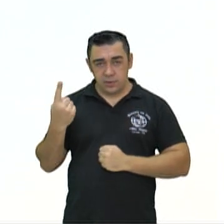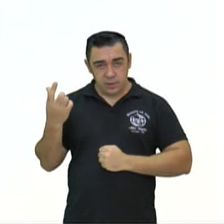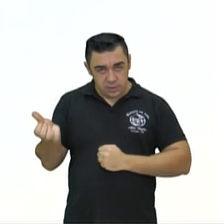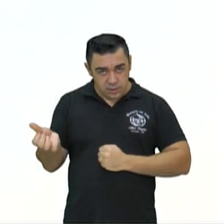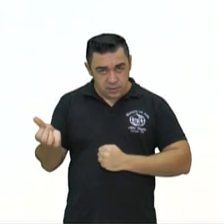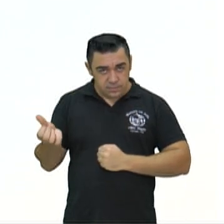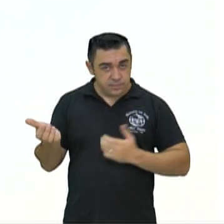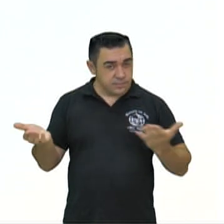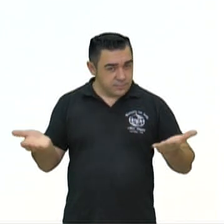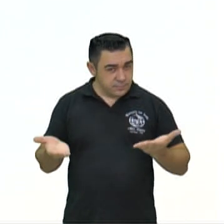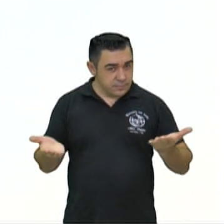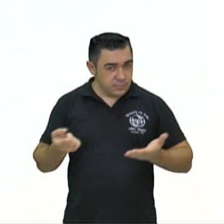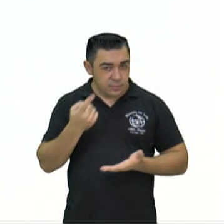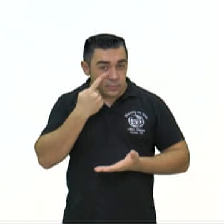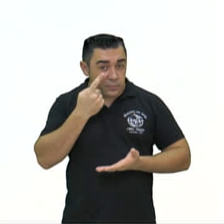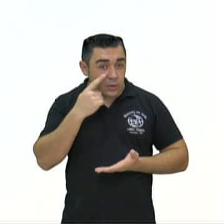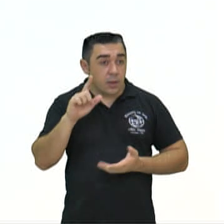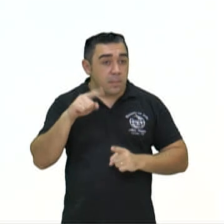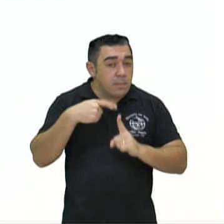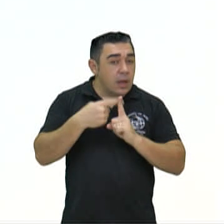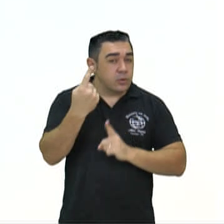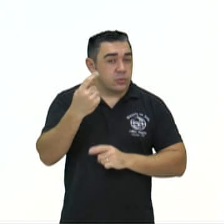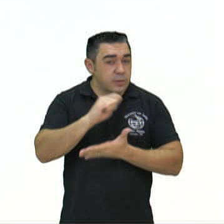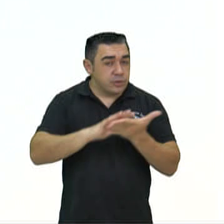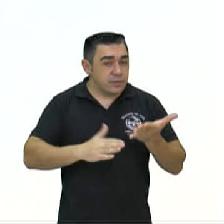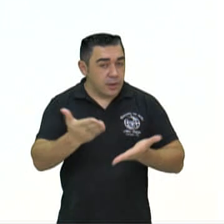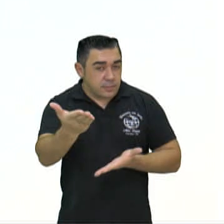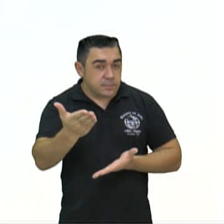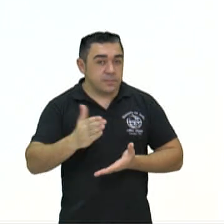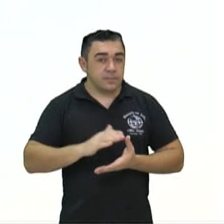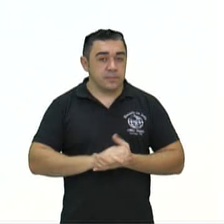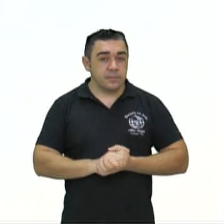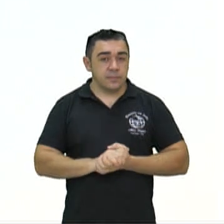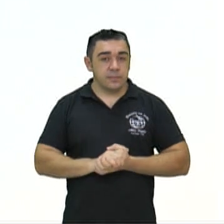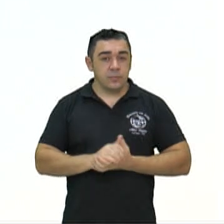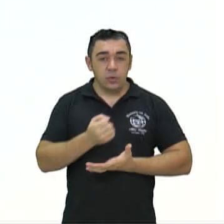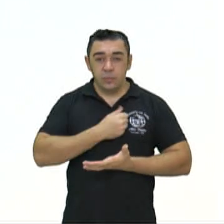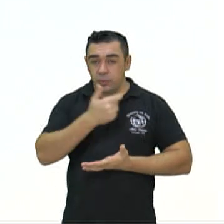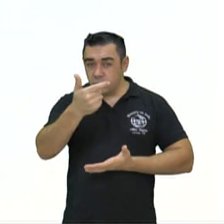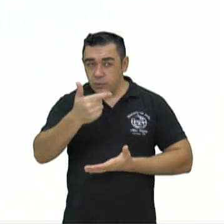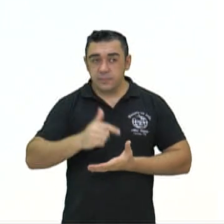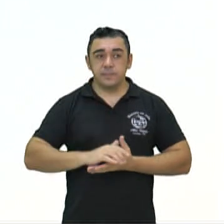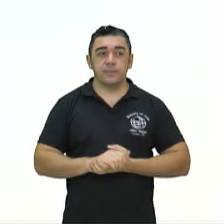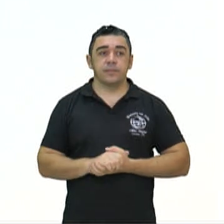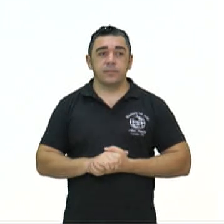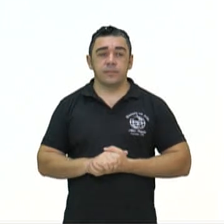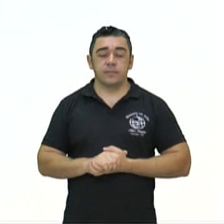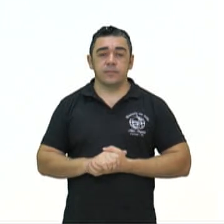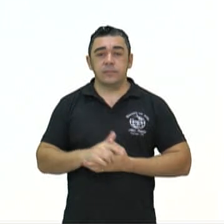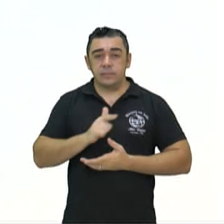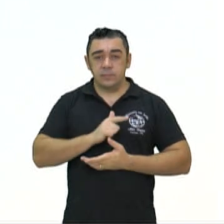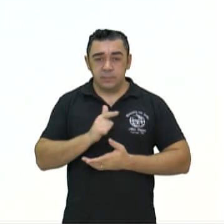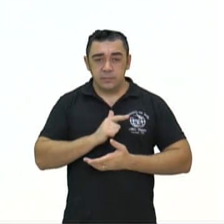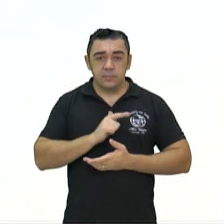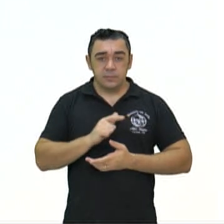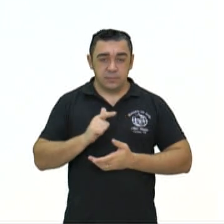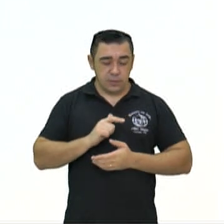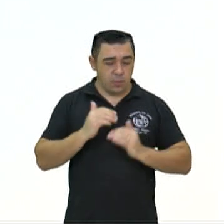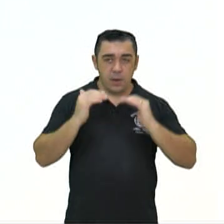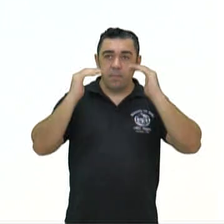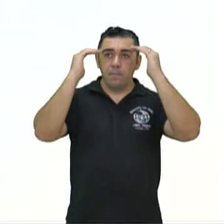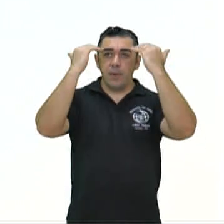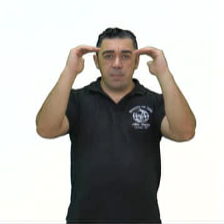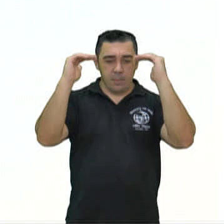216. Então, vamos lá fazer mais um exercício? Exercício número 2. Em uma mesma prateleira